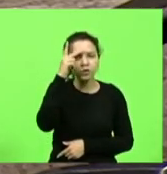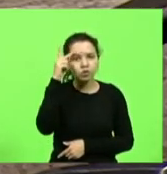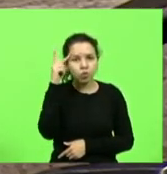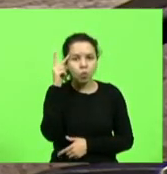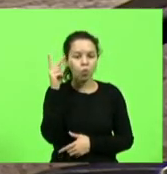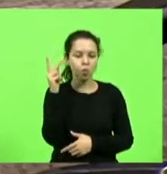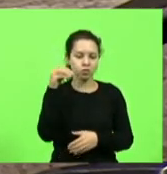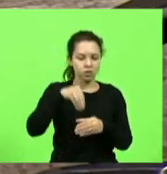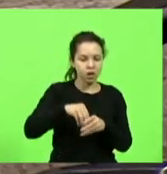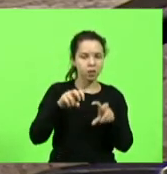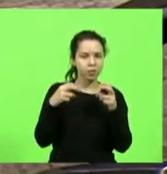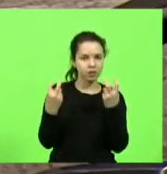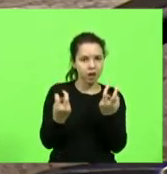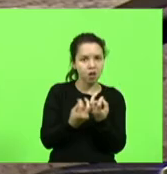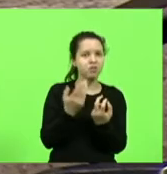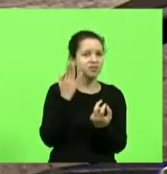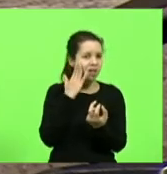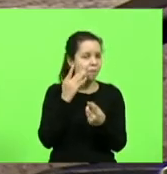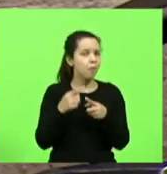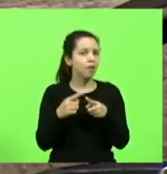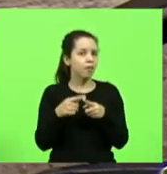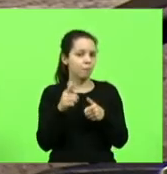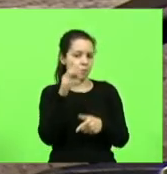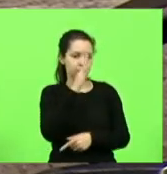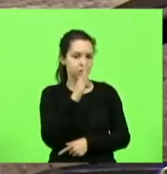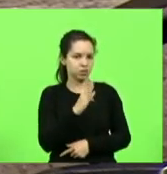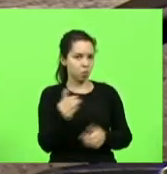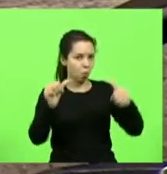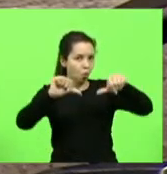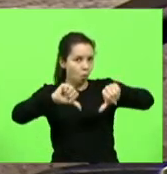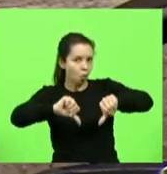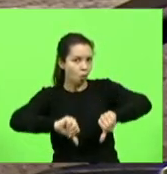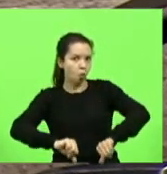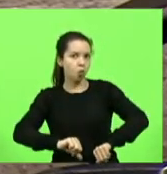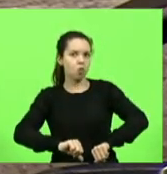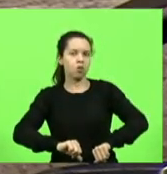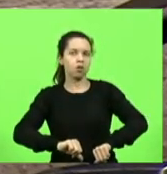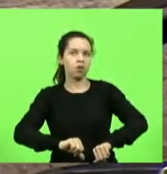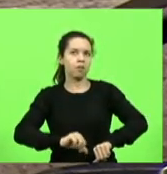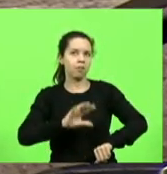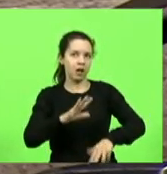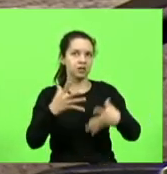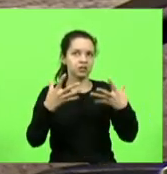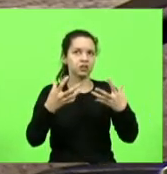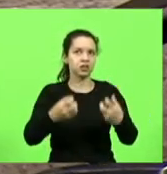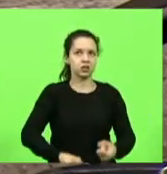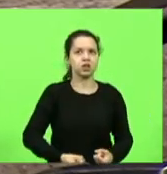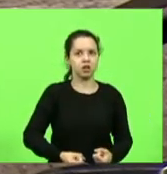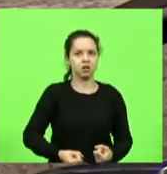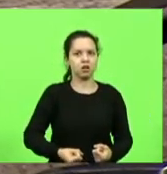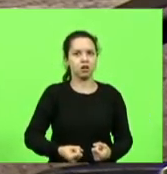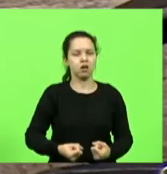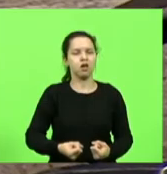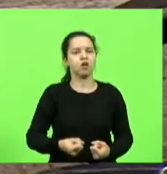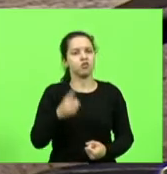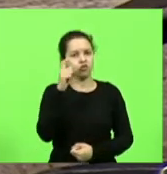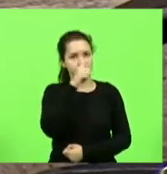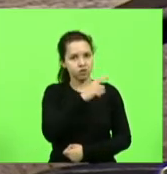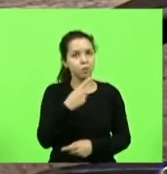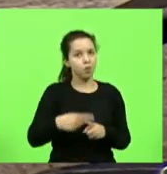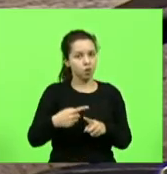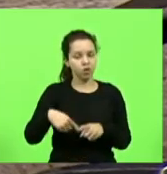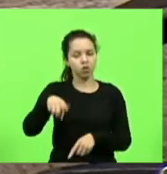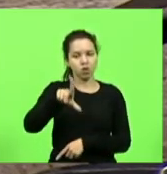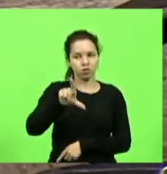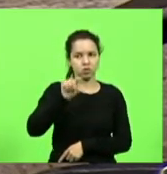que o Brasil não está em crise. Mas assumir isso é duro. E eu sei o porquê. Foi porque nós elegemos